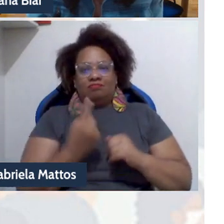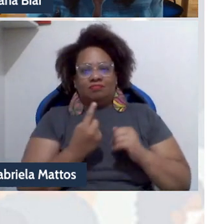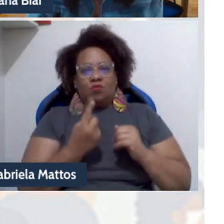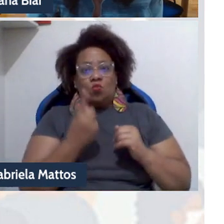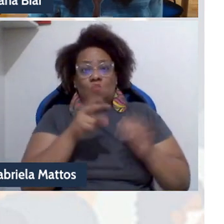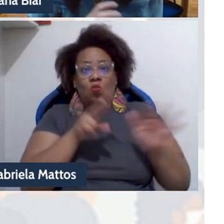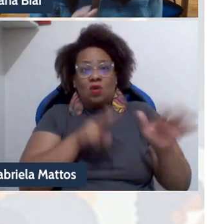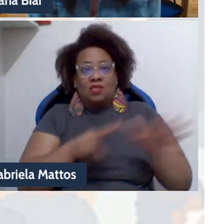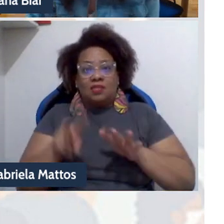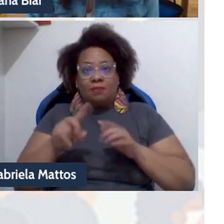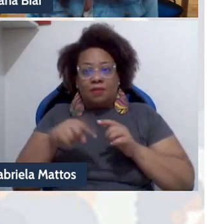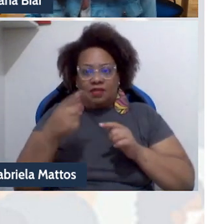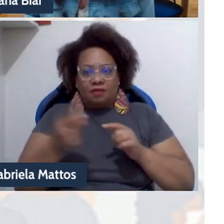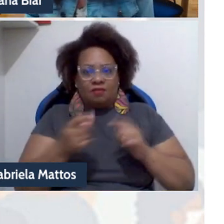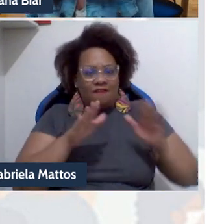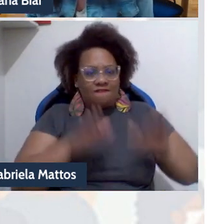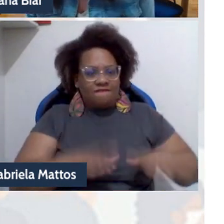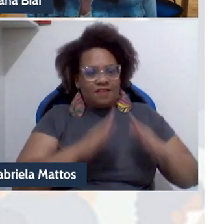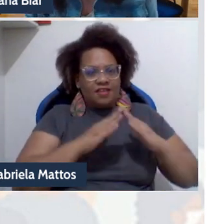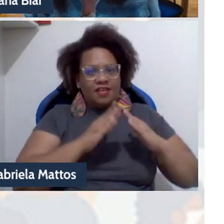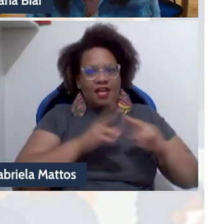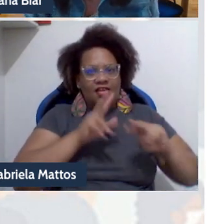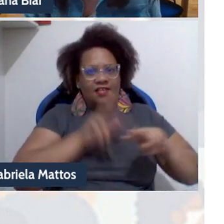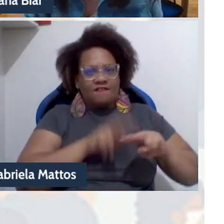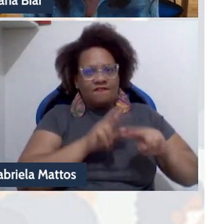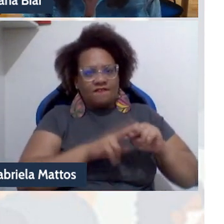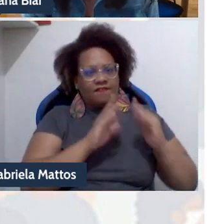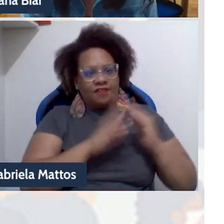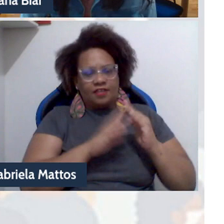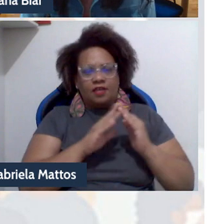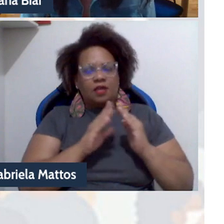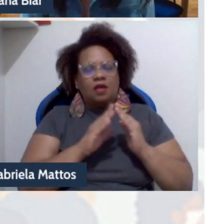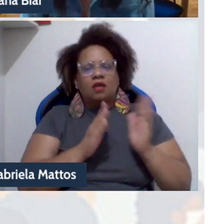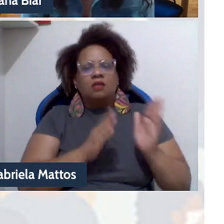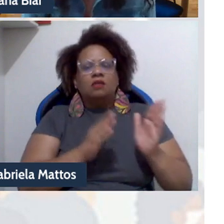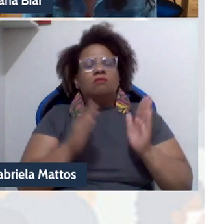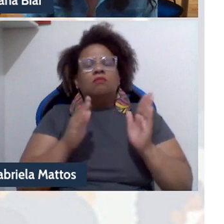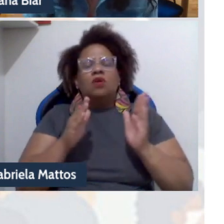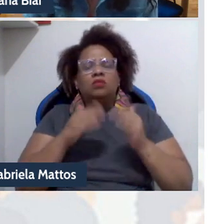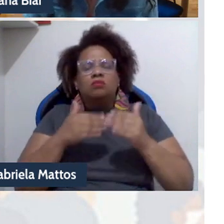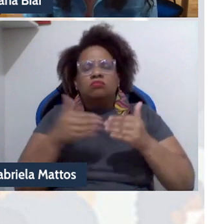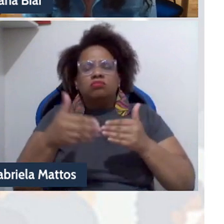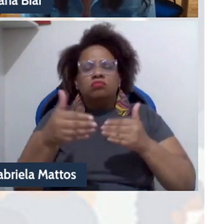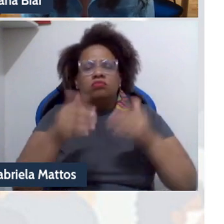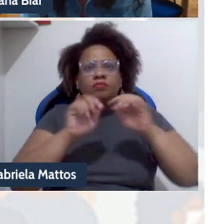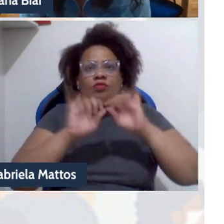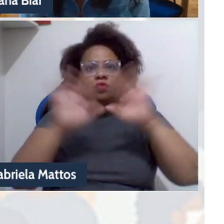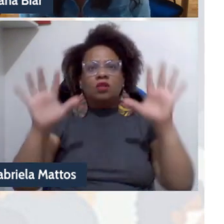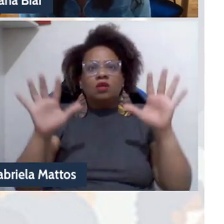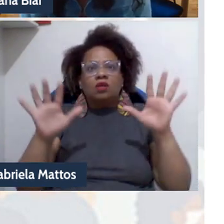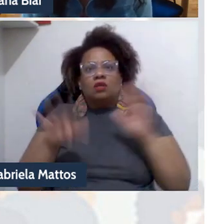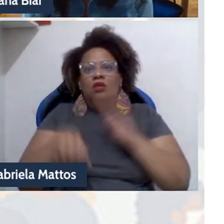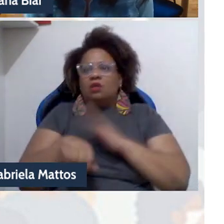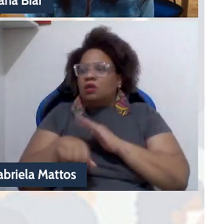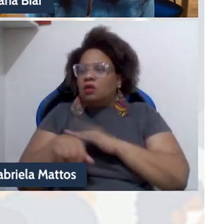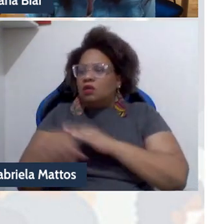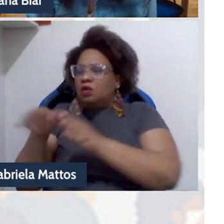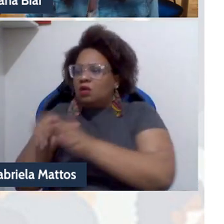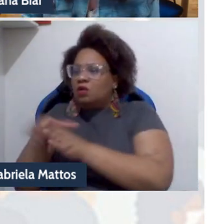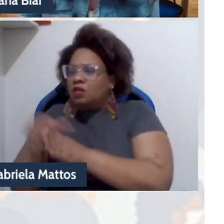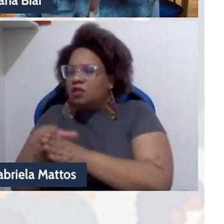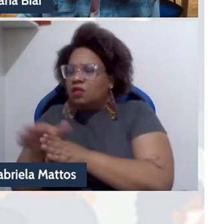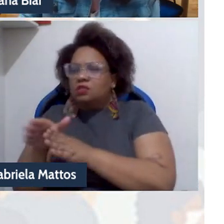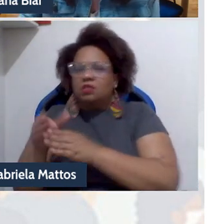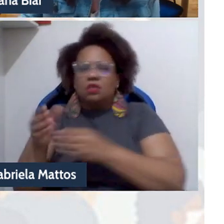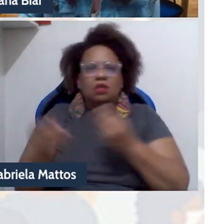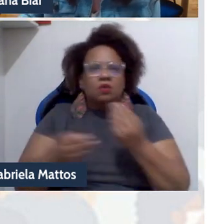depois. A estrutura retórica dessa narrativa, ela não marca fronteiras muito claras entre o momento de orientação e as ações complicadoras.